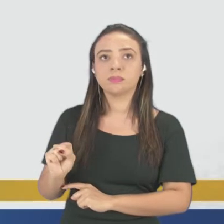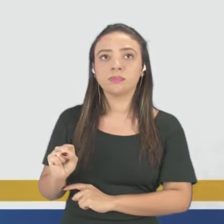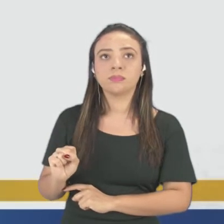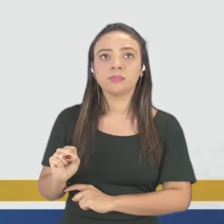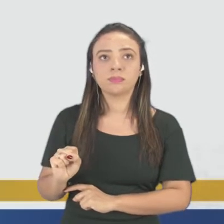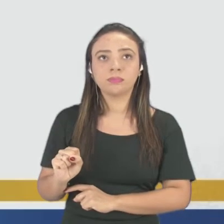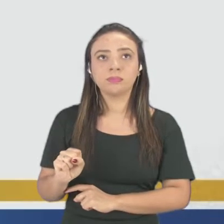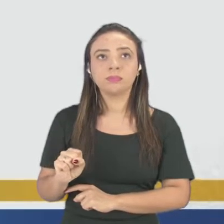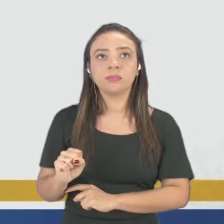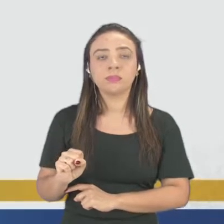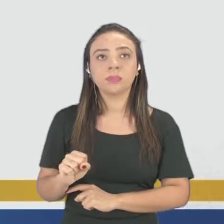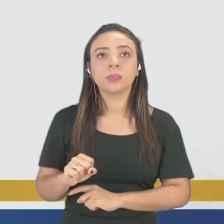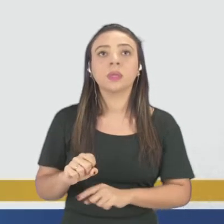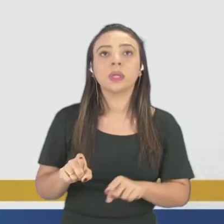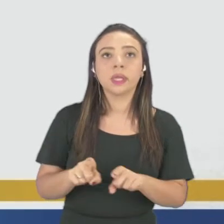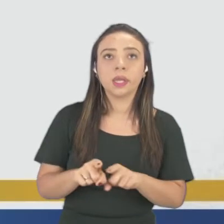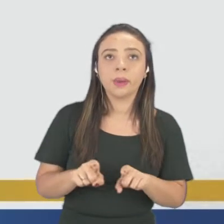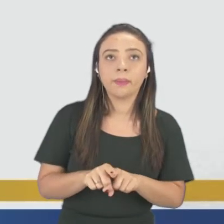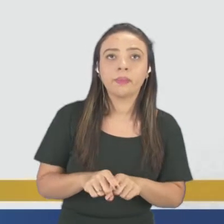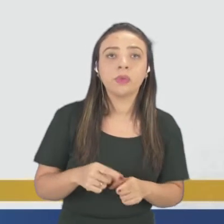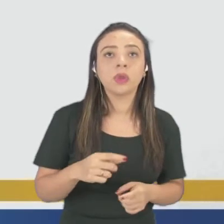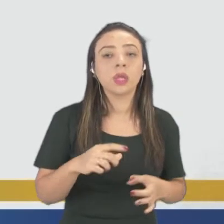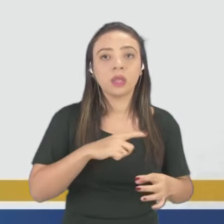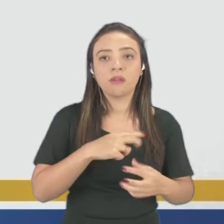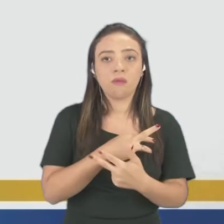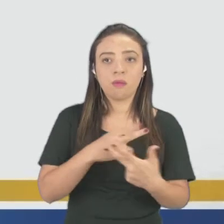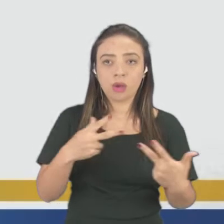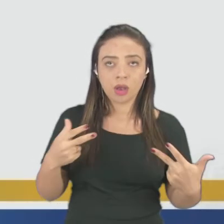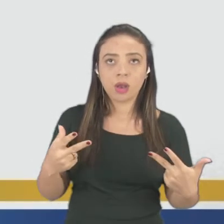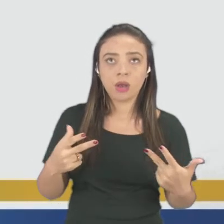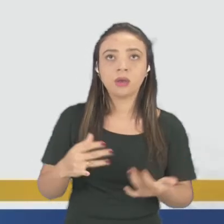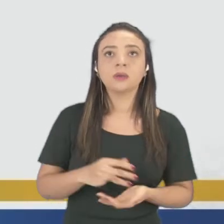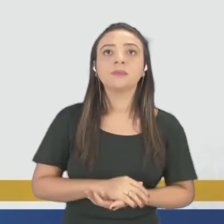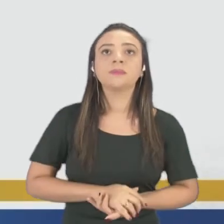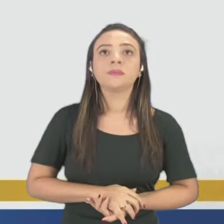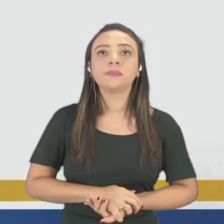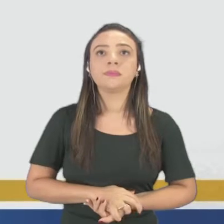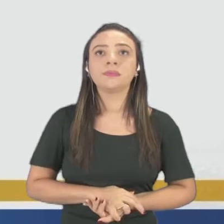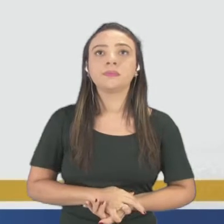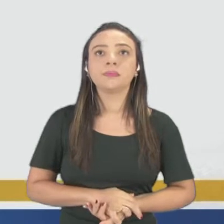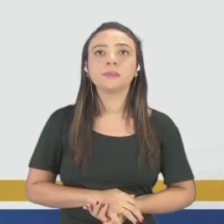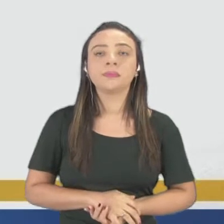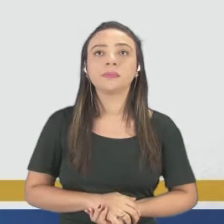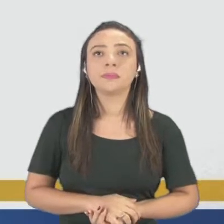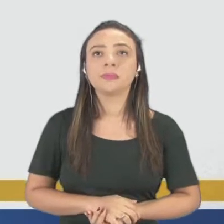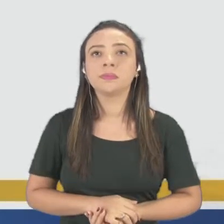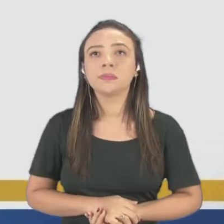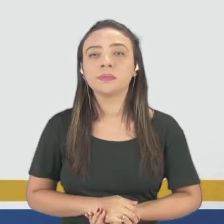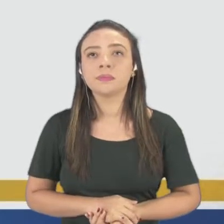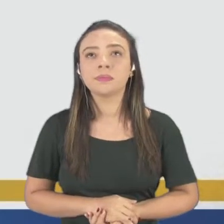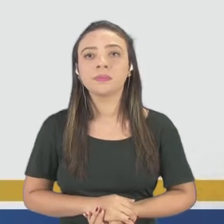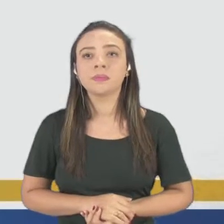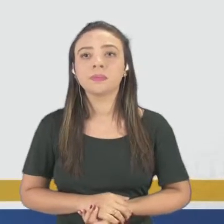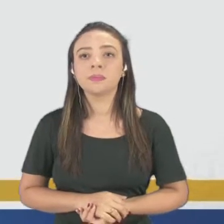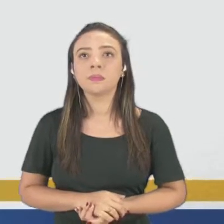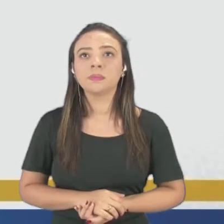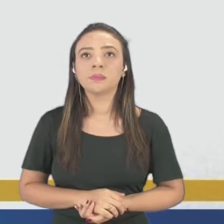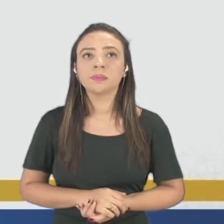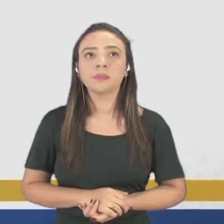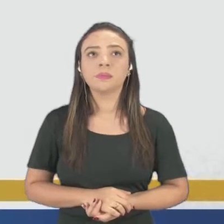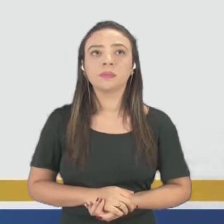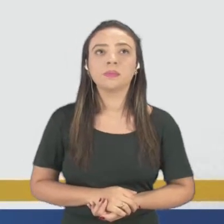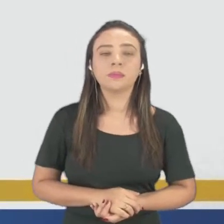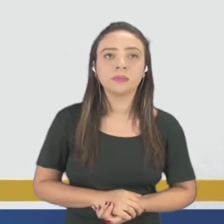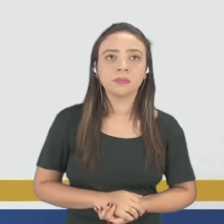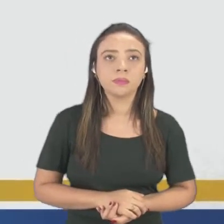biogênicas e adrenalina serotonina noradrenalina dopamina e histamina